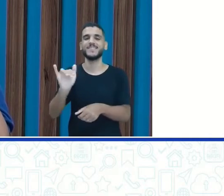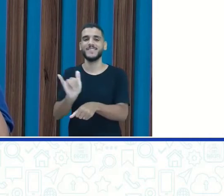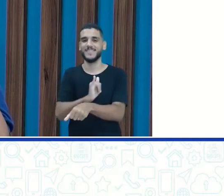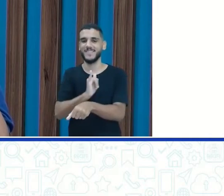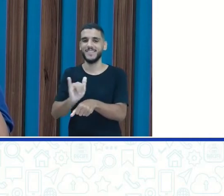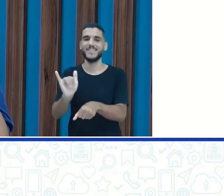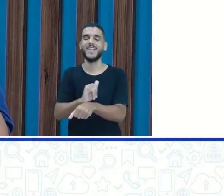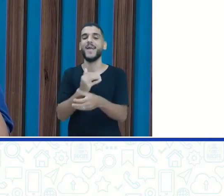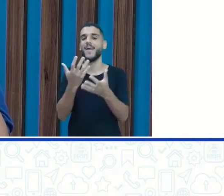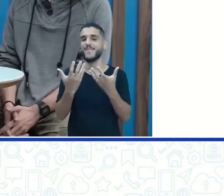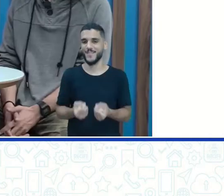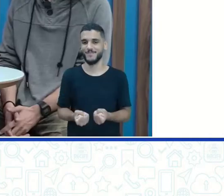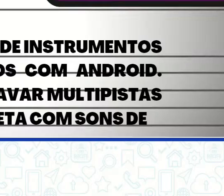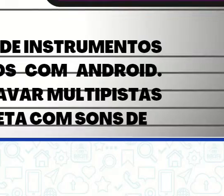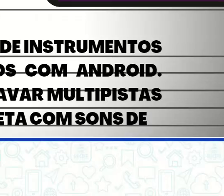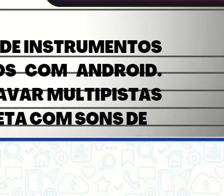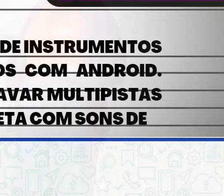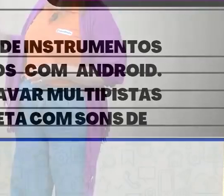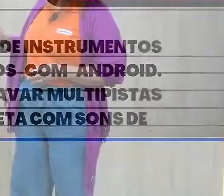lá?